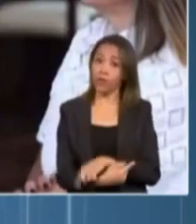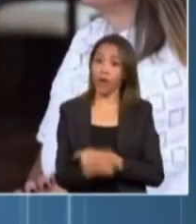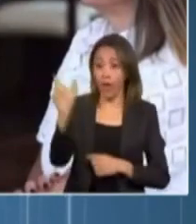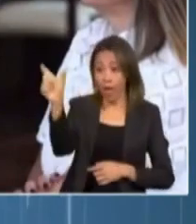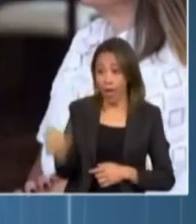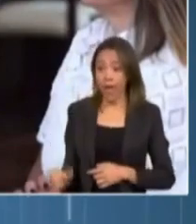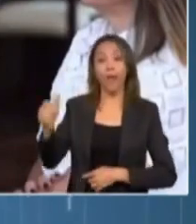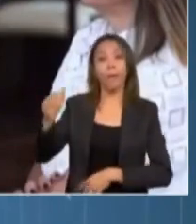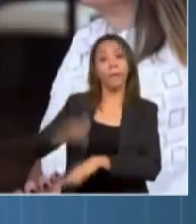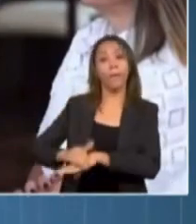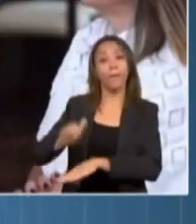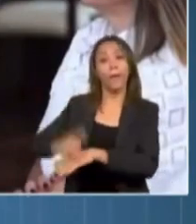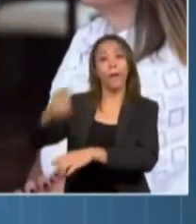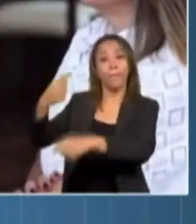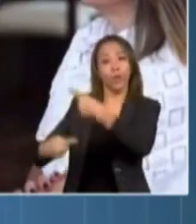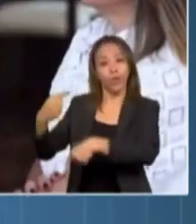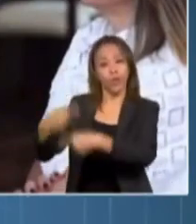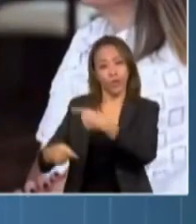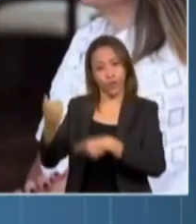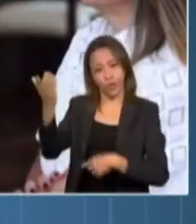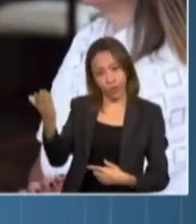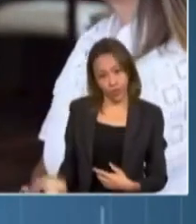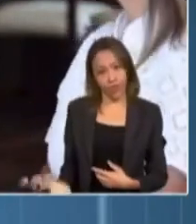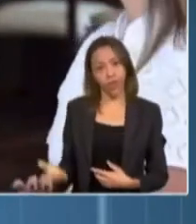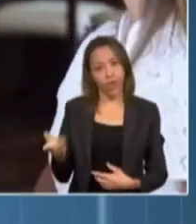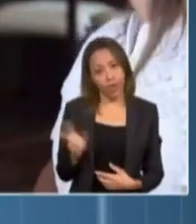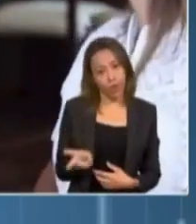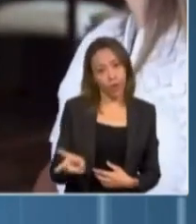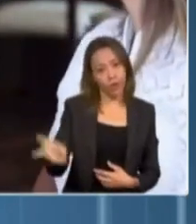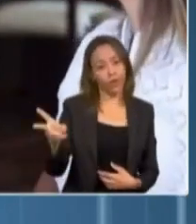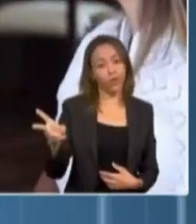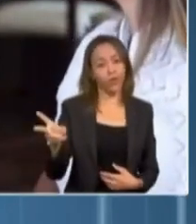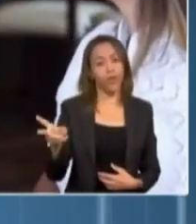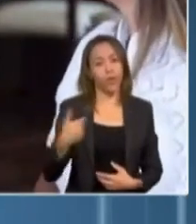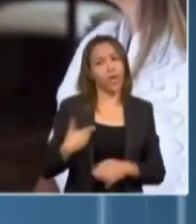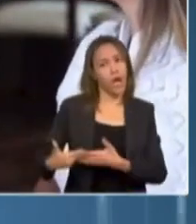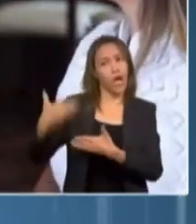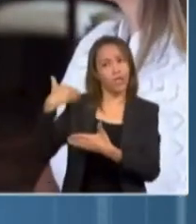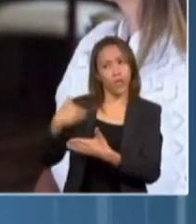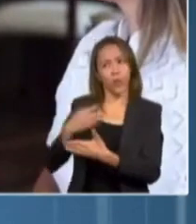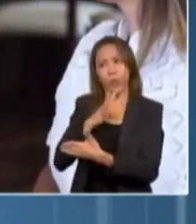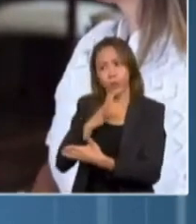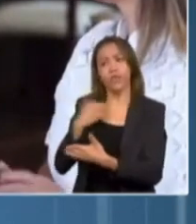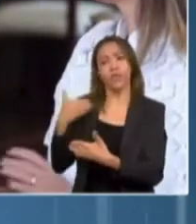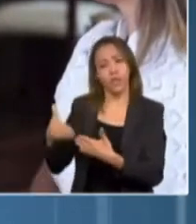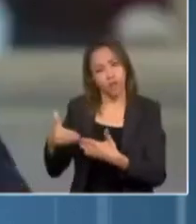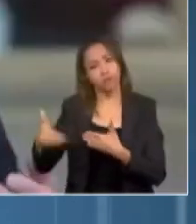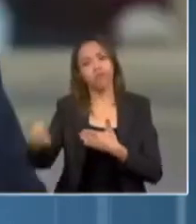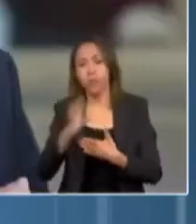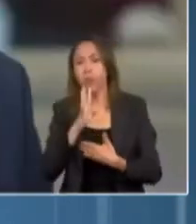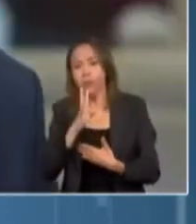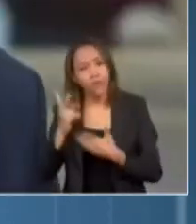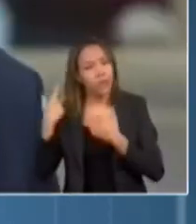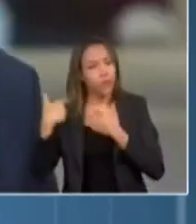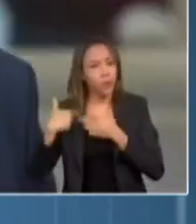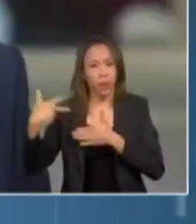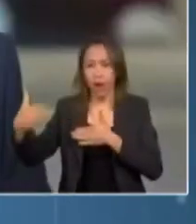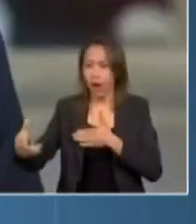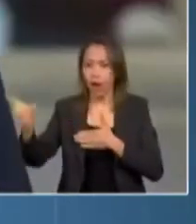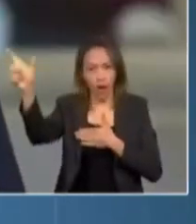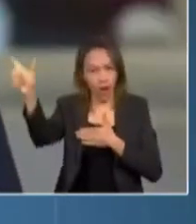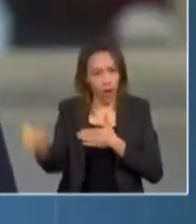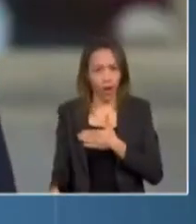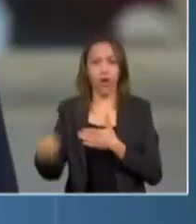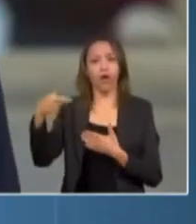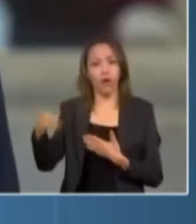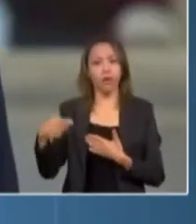mesmo são aqueles indivíduos, preferencialmente, né, majoritariamente homens, que não tem, de fato,